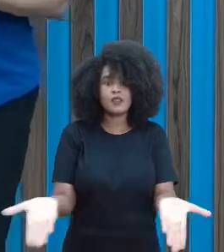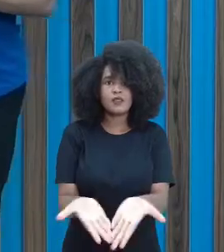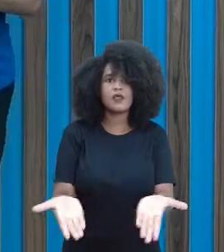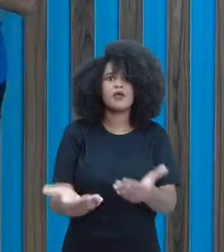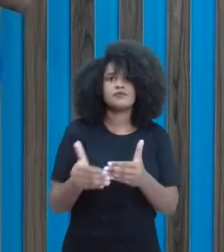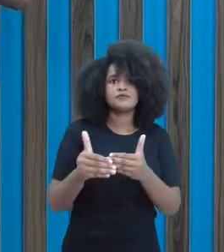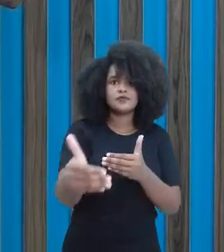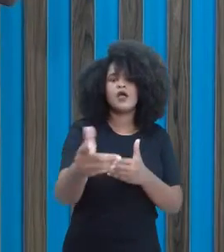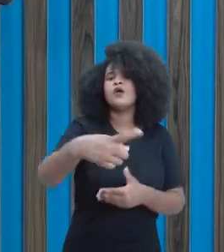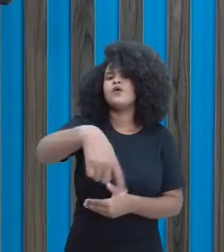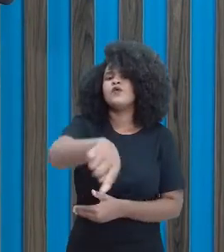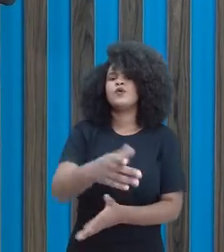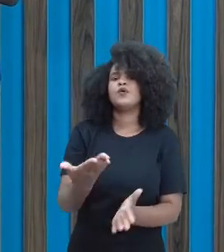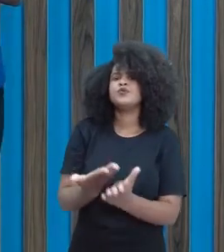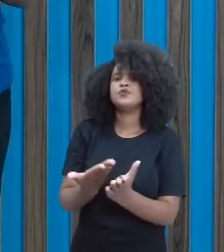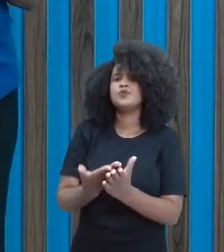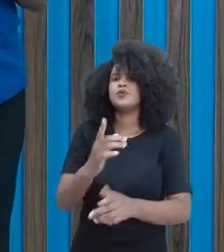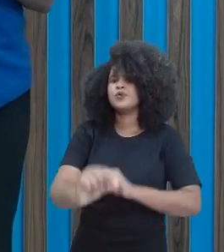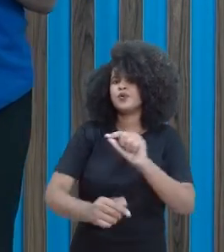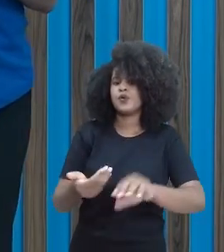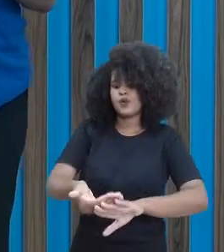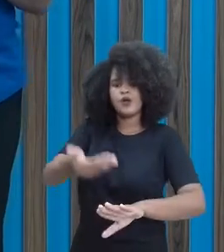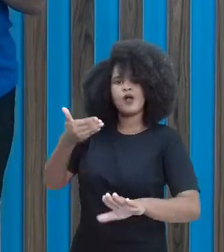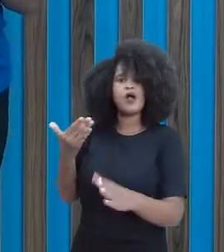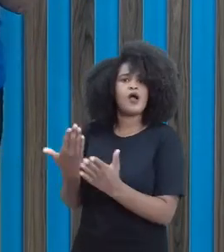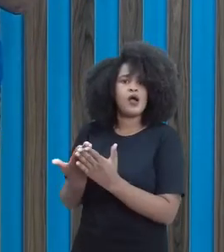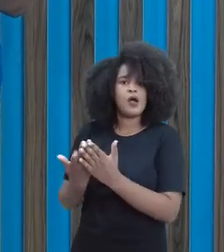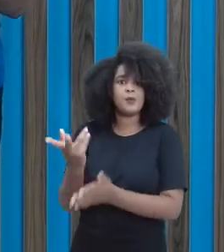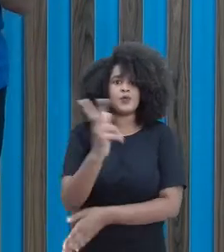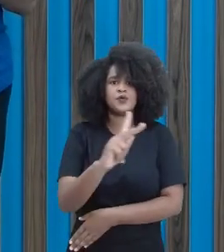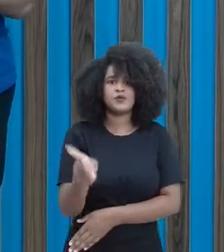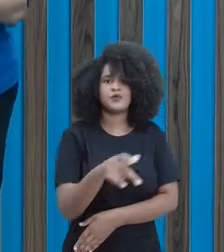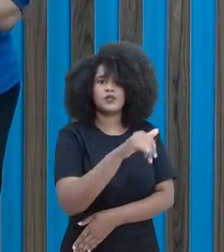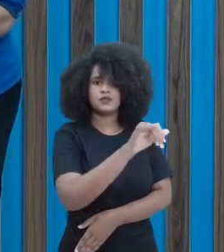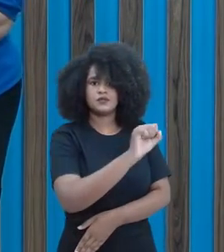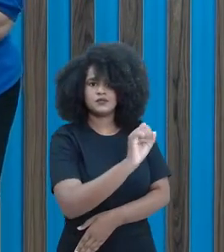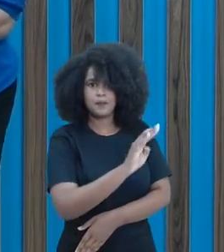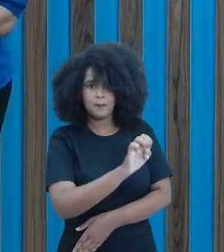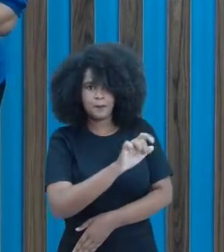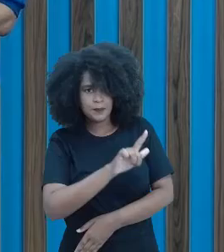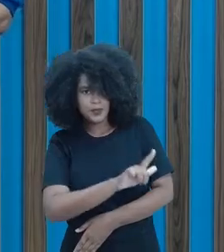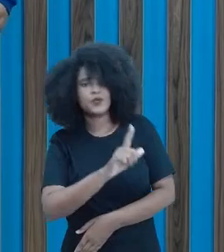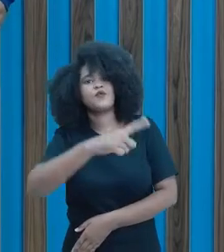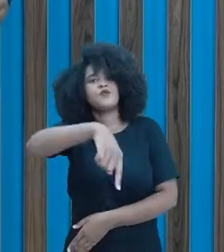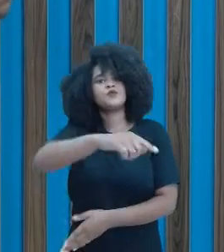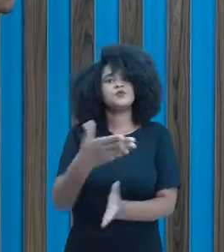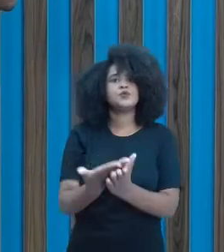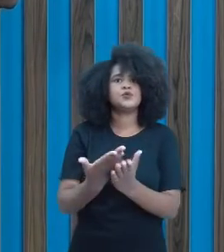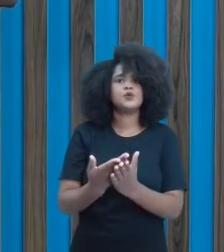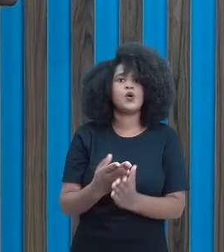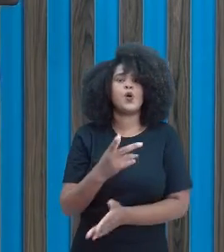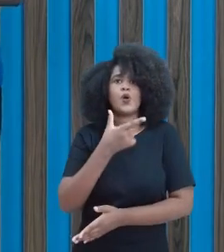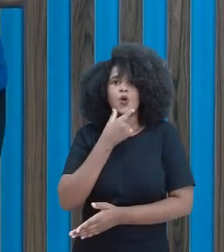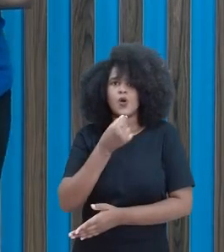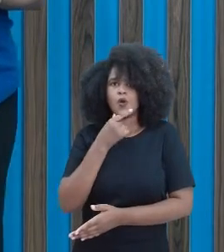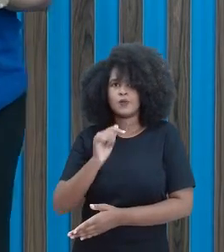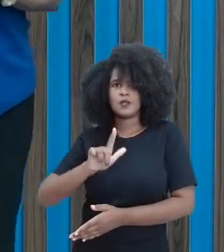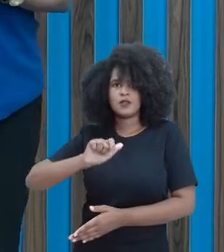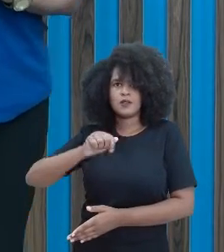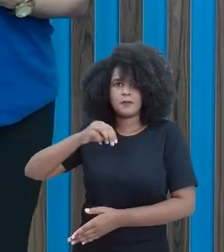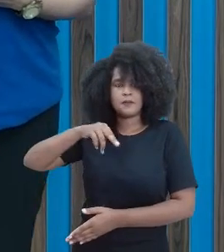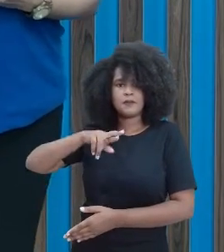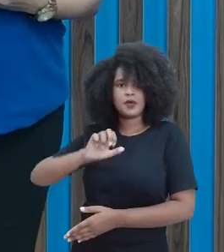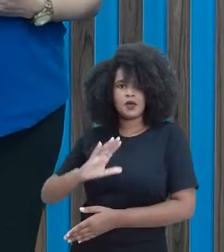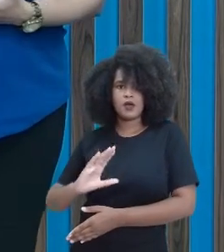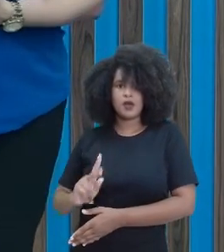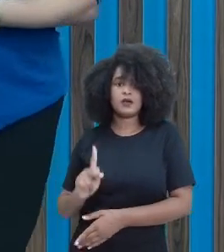que vocês viram na aula passada, né, com a professora Isabel? Vocês viram, vocês conheceram o Lamarck, viram